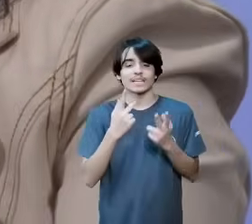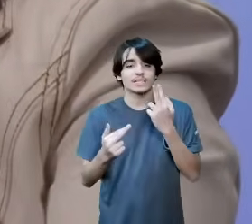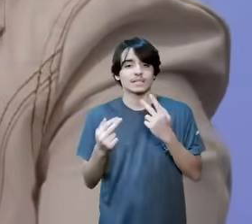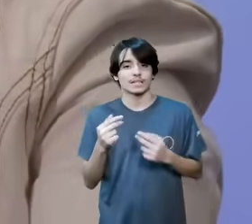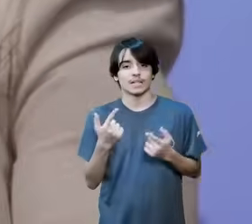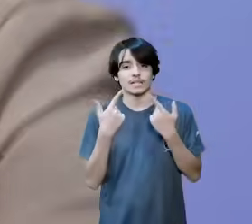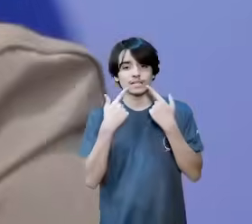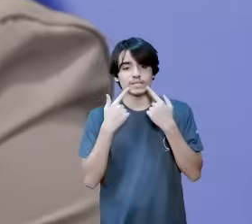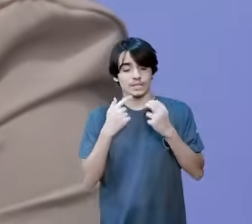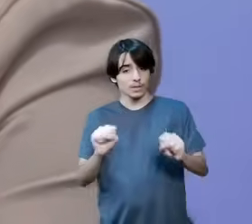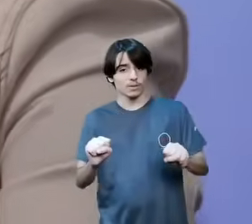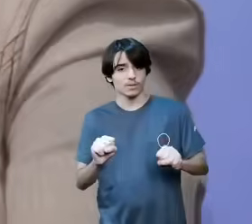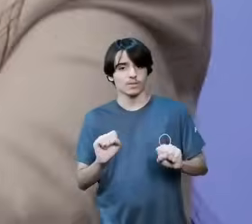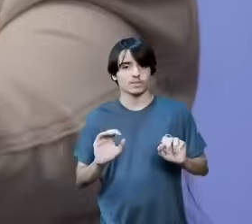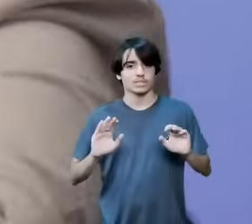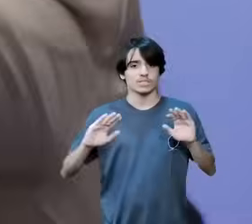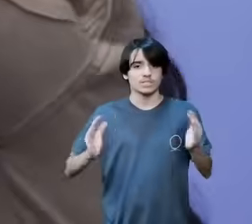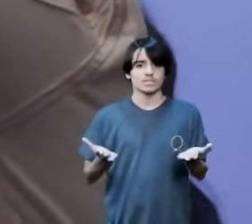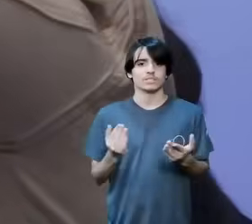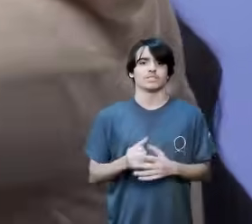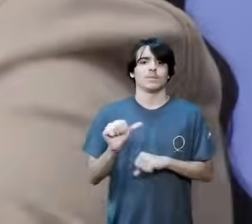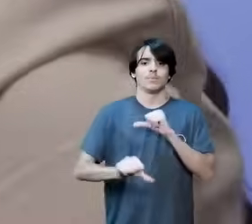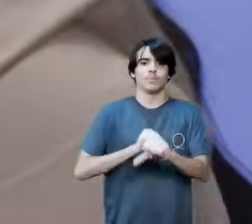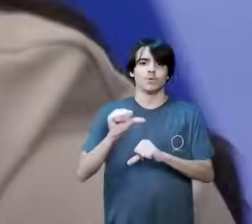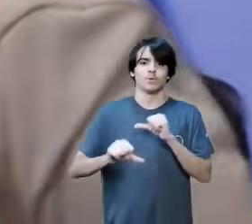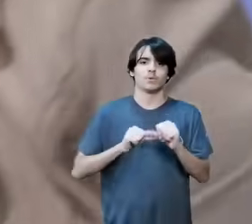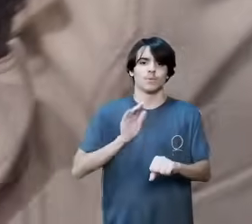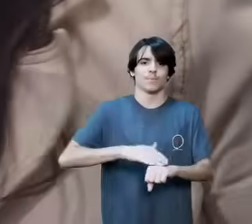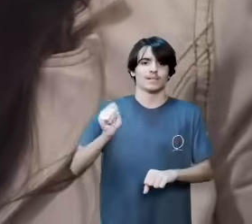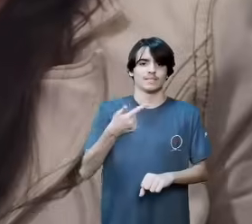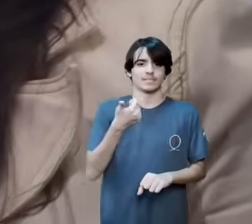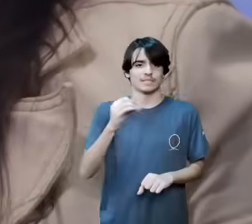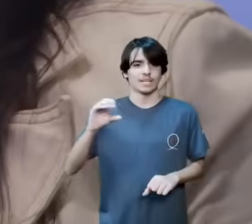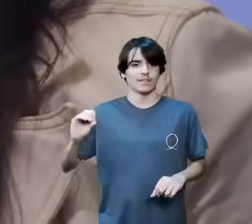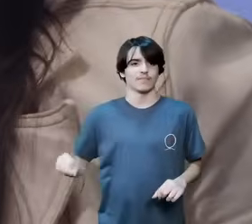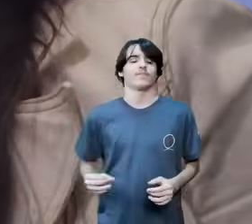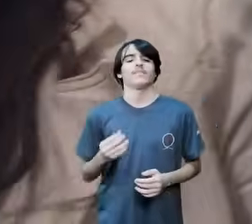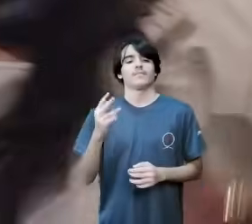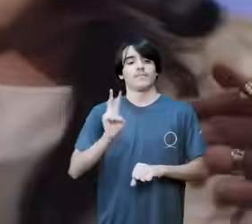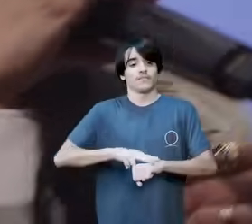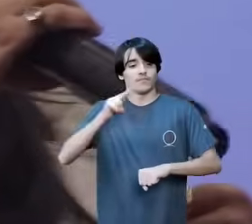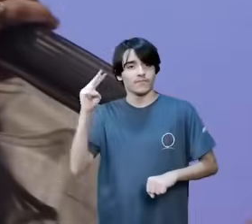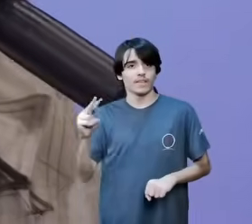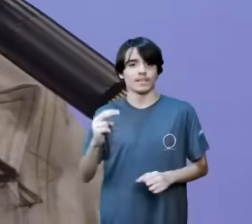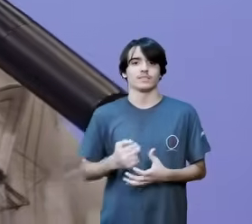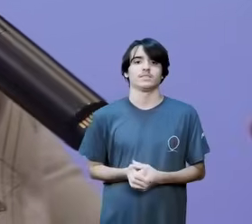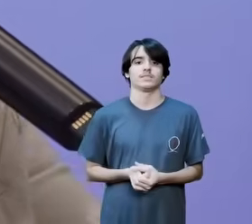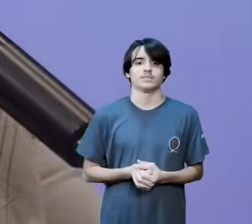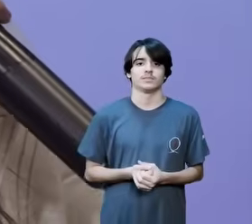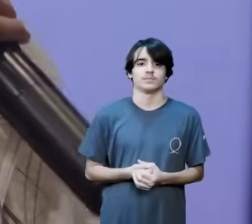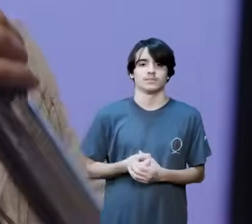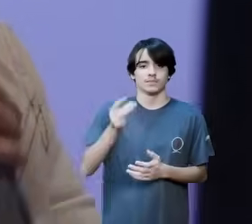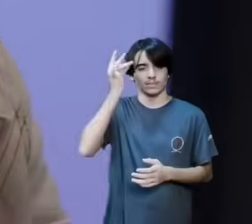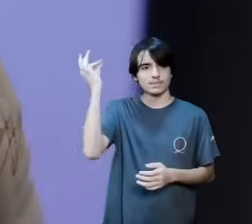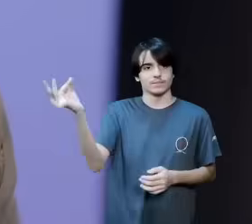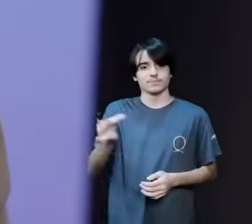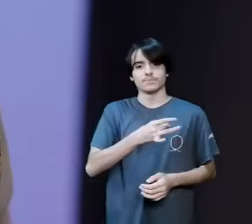que ele foi batizado, você já foi renovado para mais de 100 vezes desde que recebeu o batismo.